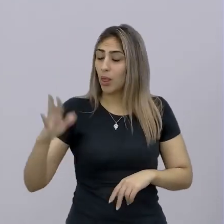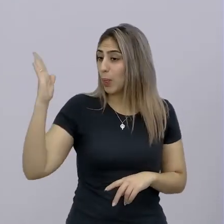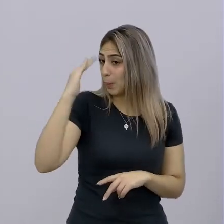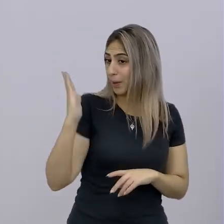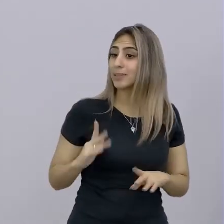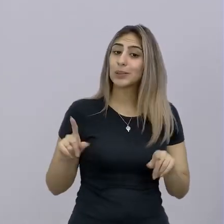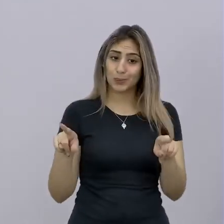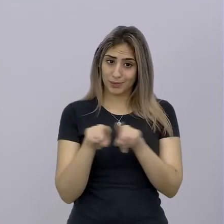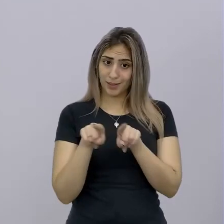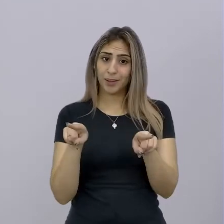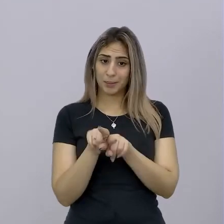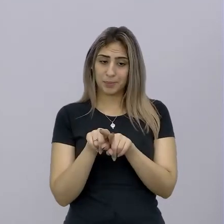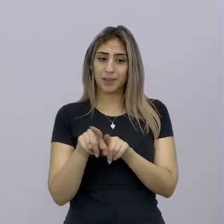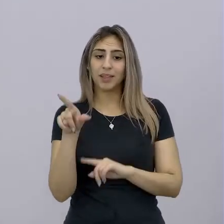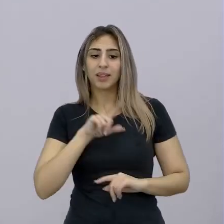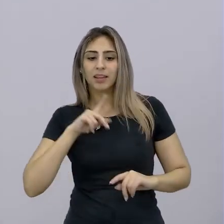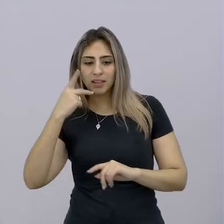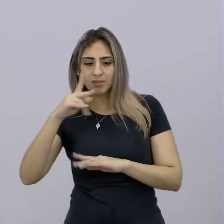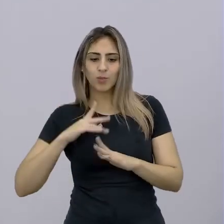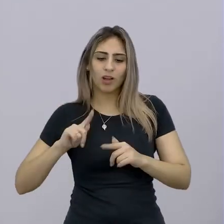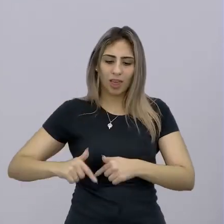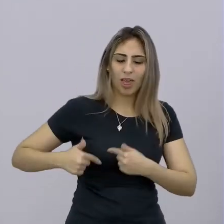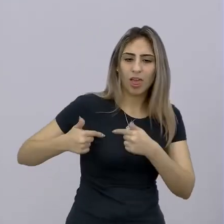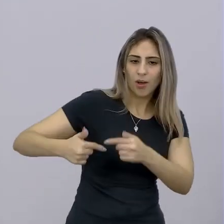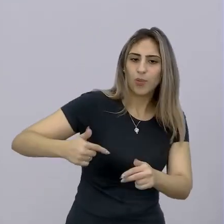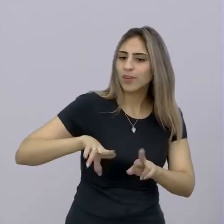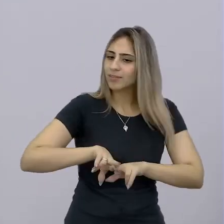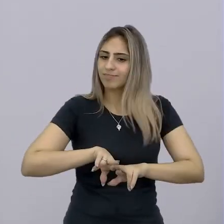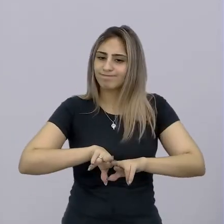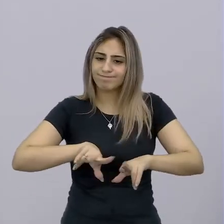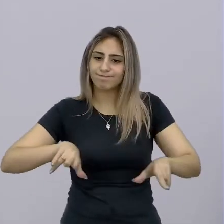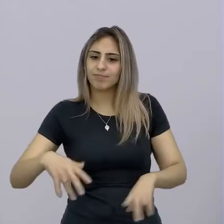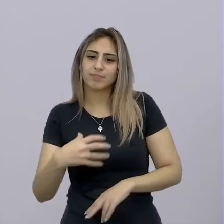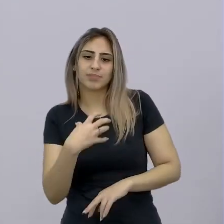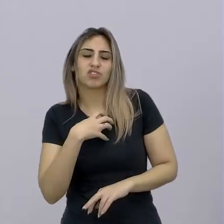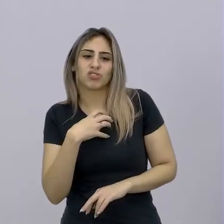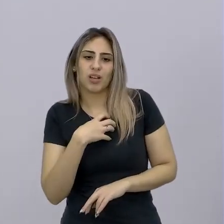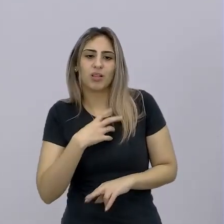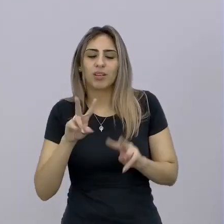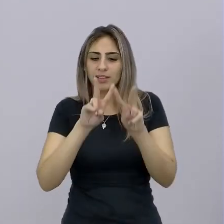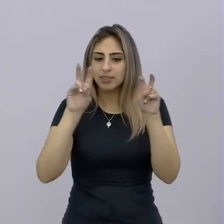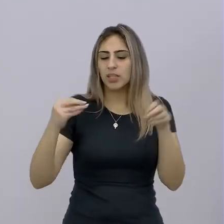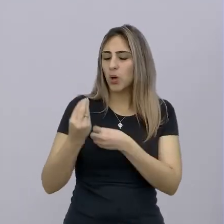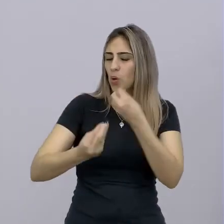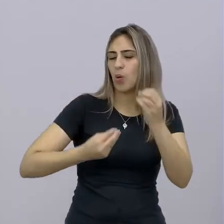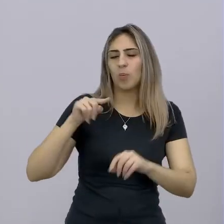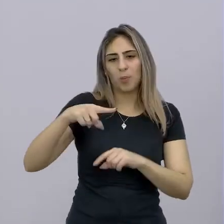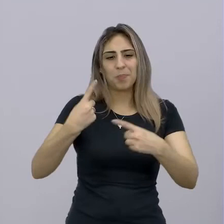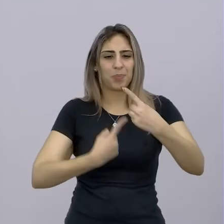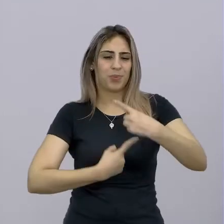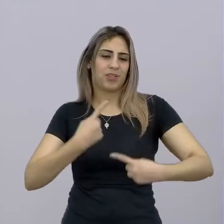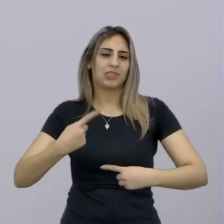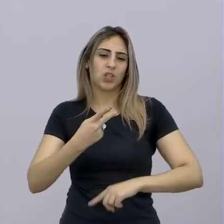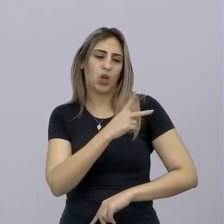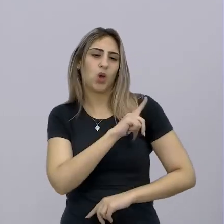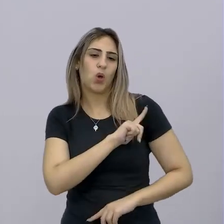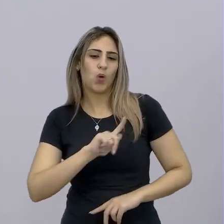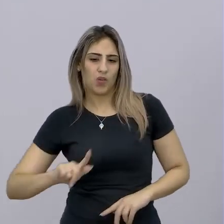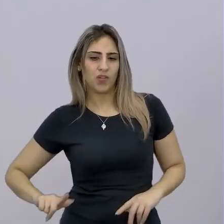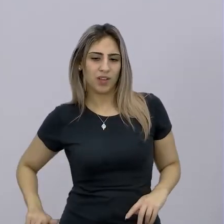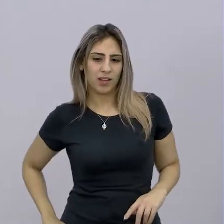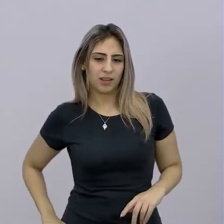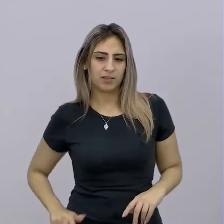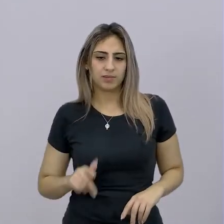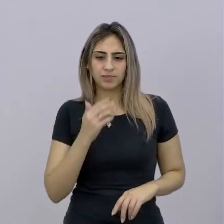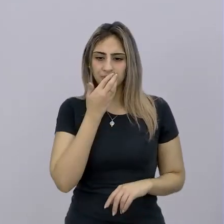Brasil também tem o seu enfrentamento de diversas questões como essa que eu falei da governabilidade,